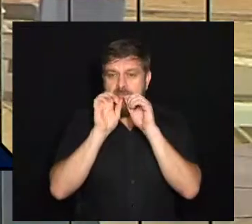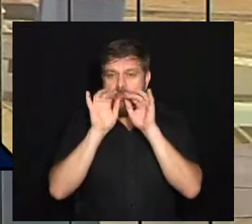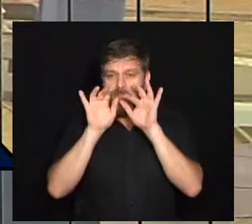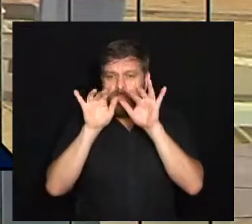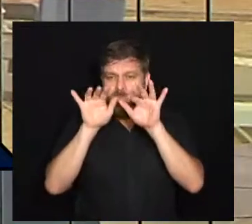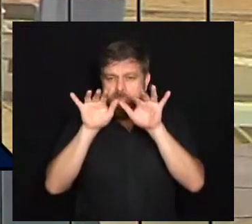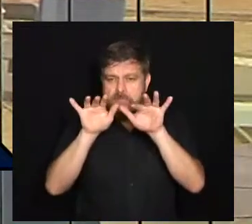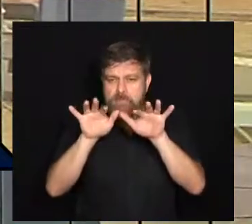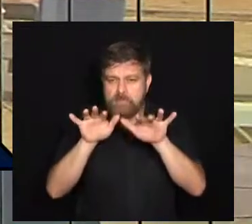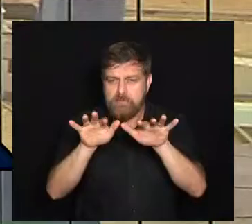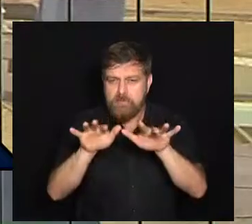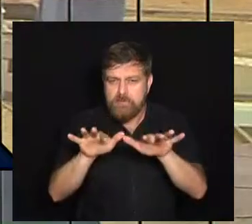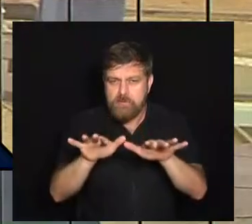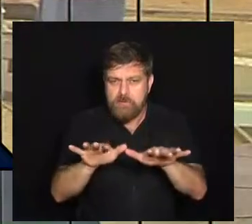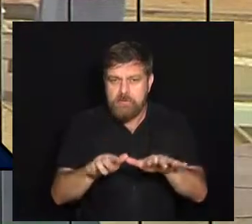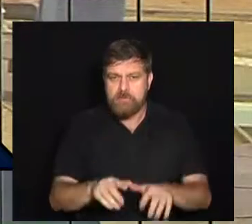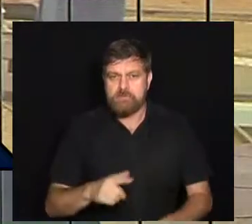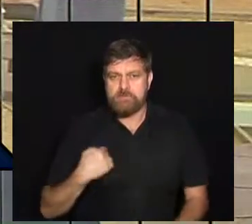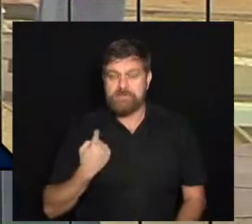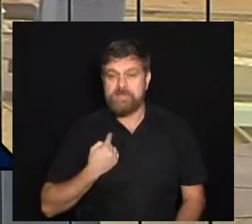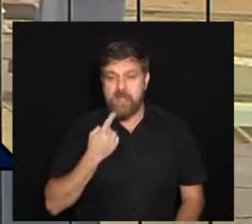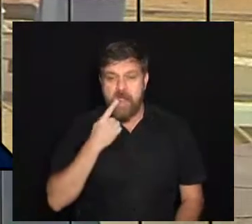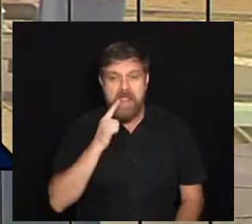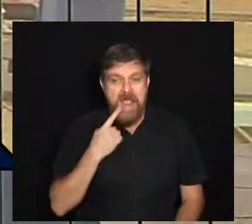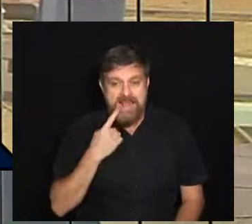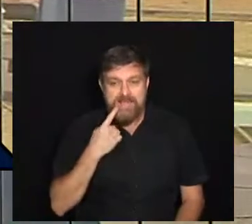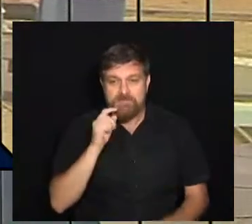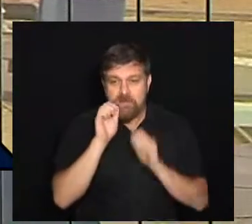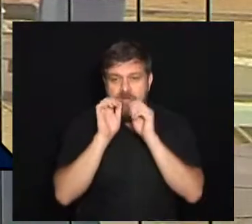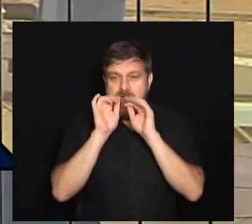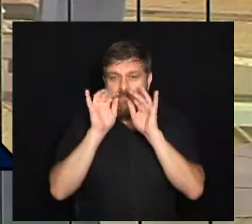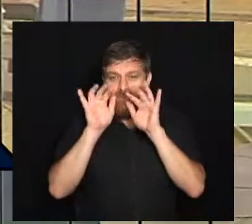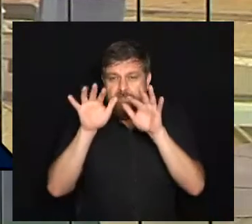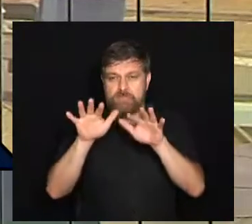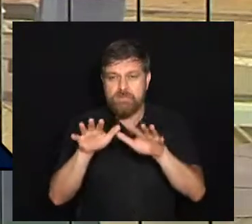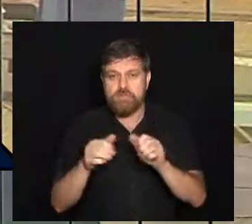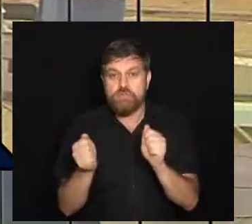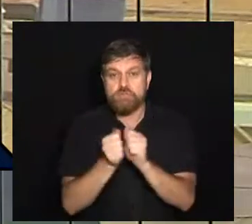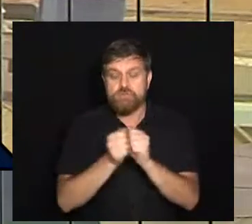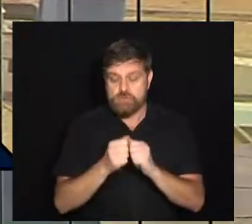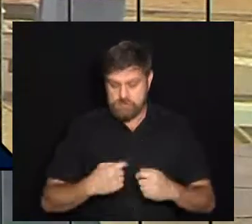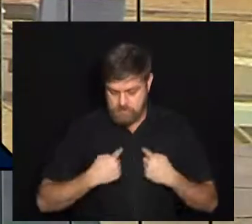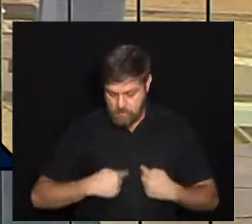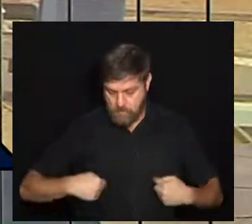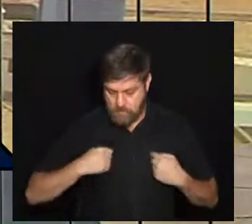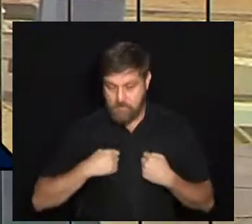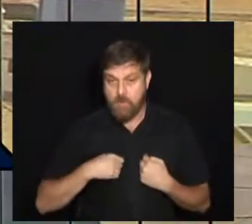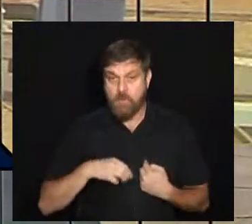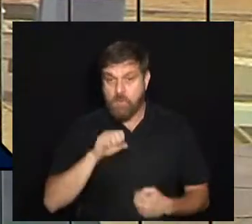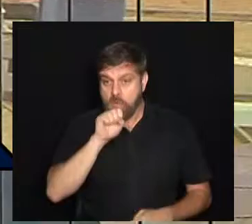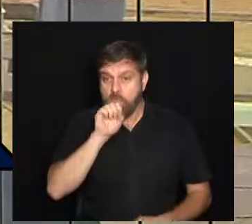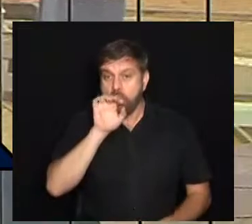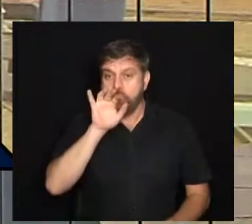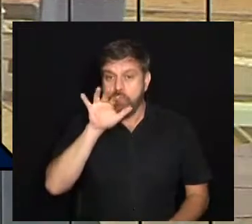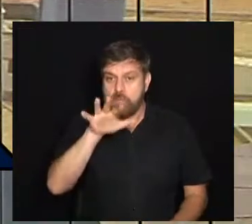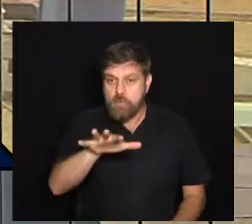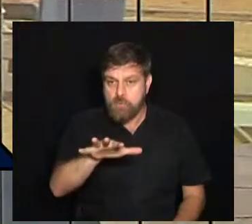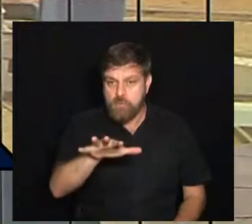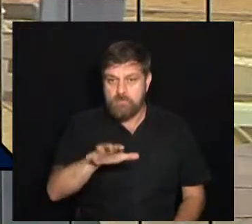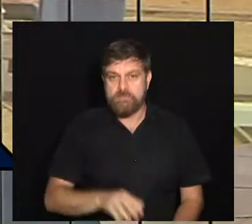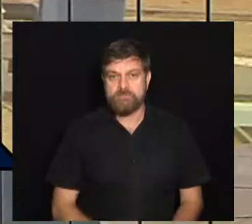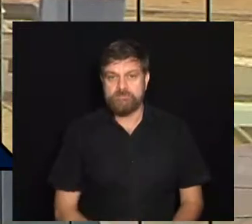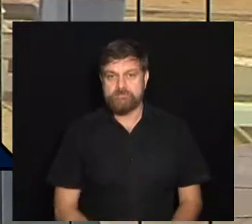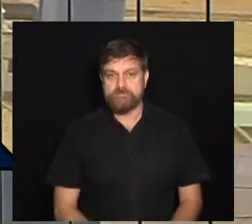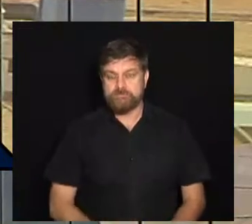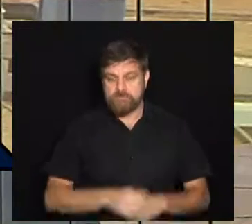pequenas gotículas de líquido na nossa saliva aquele saem junto com o ar que sai do nosso pulmões e isso sai umas pés dos pleitos